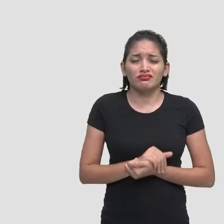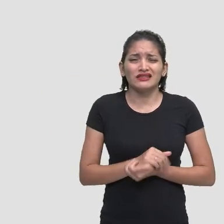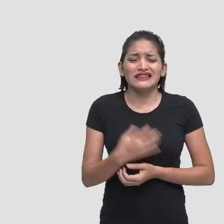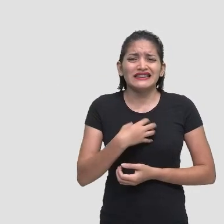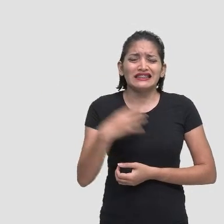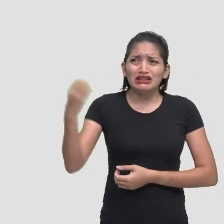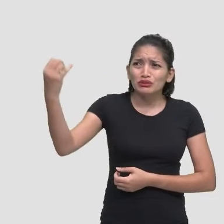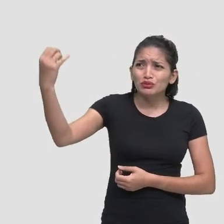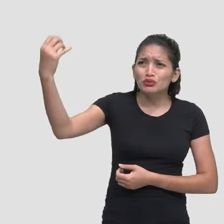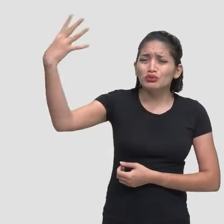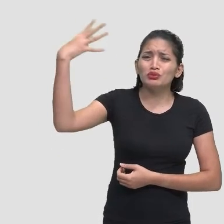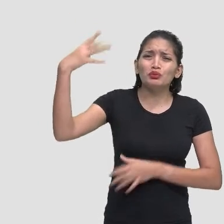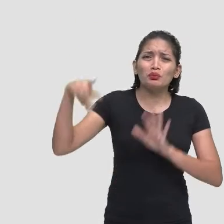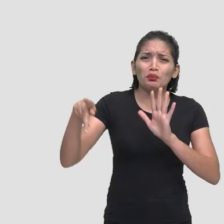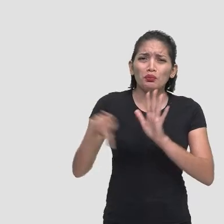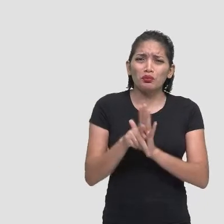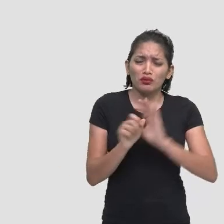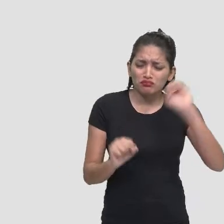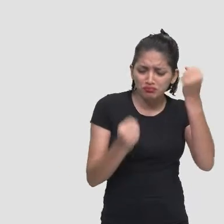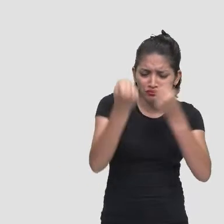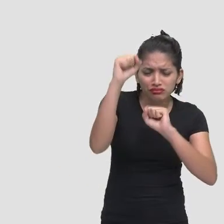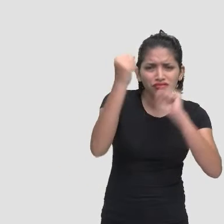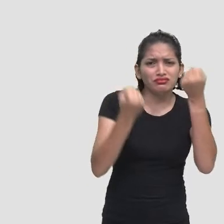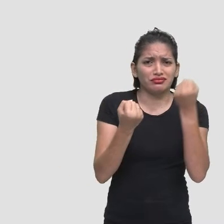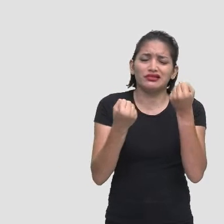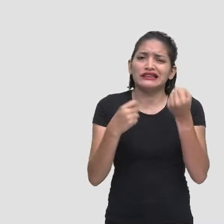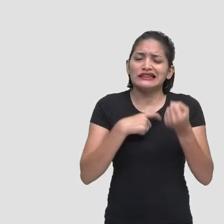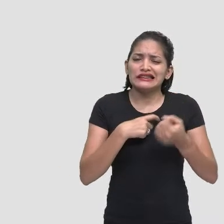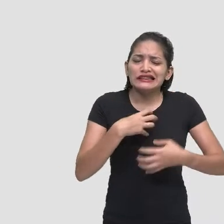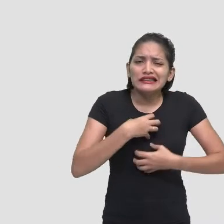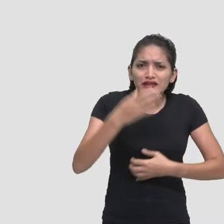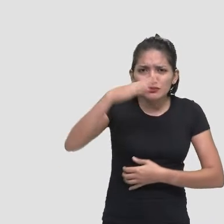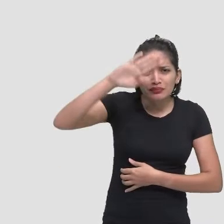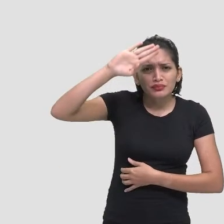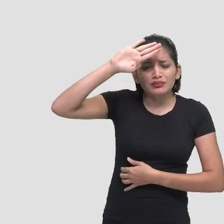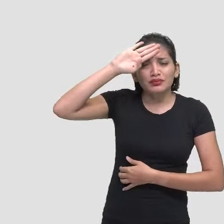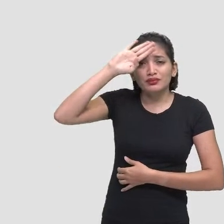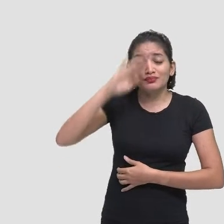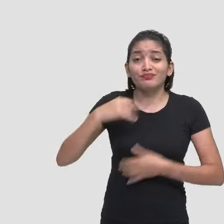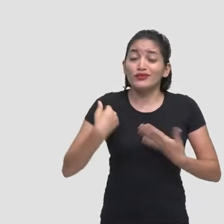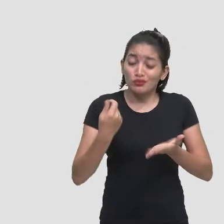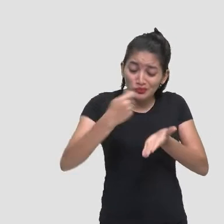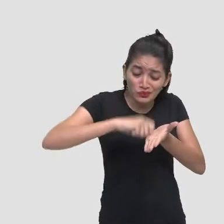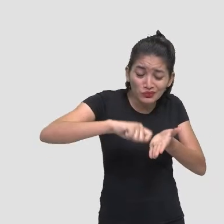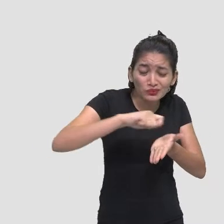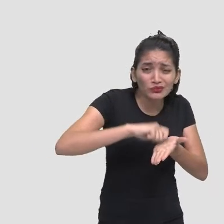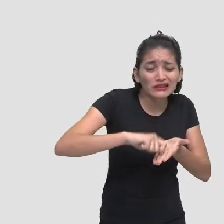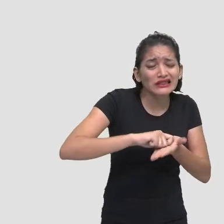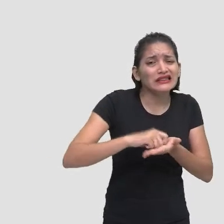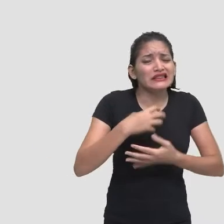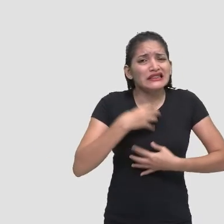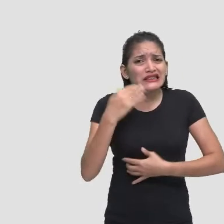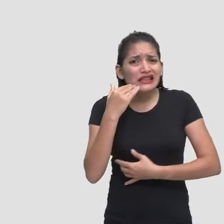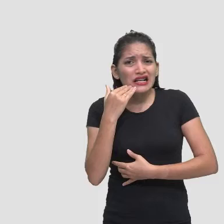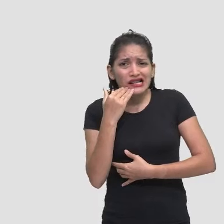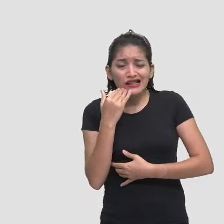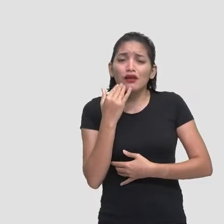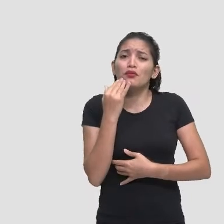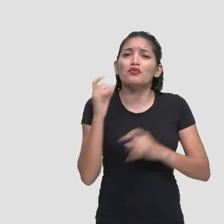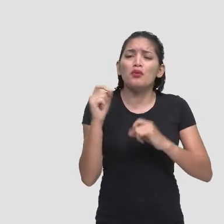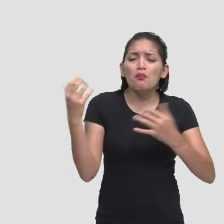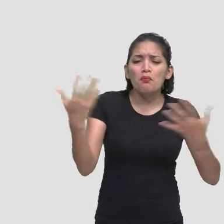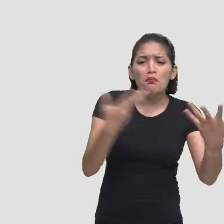das grandes lâmpadas elétricas da fábrica. Tenho febre e escrevo. Escrevo rangendo os dentes, fera para a beleza